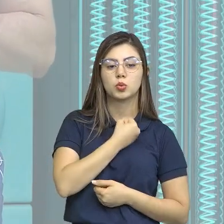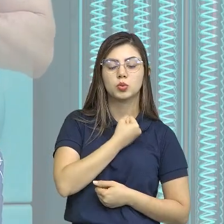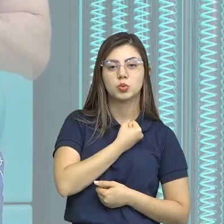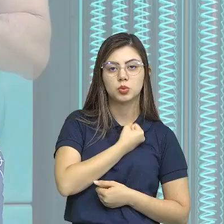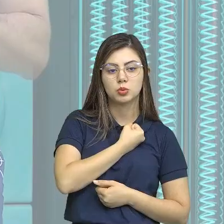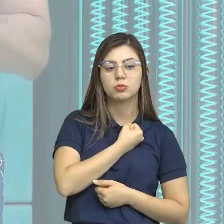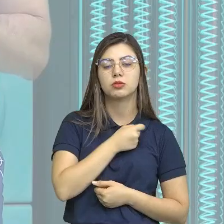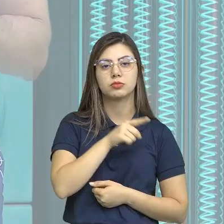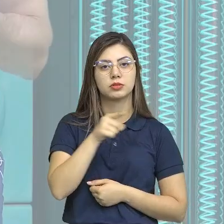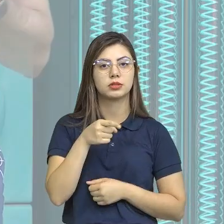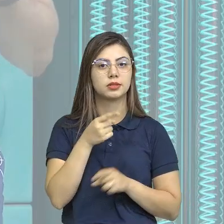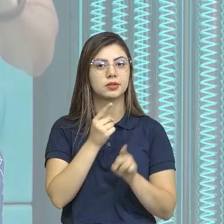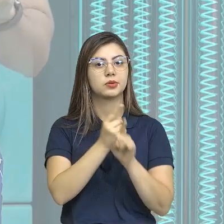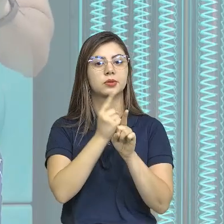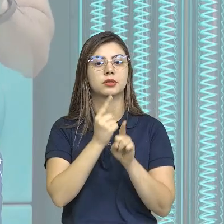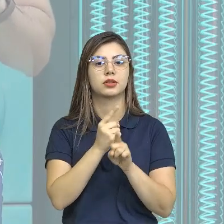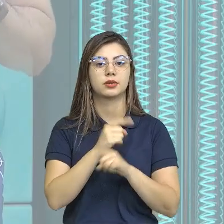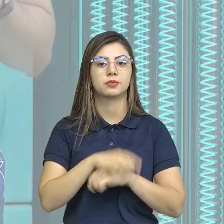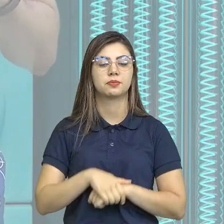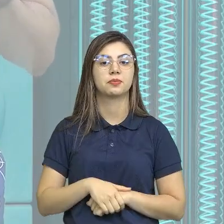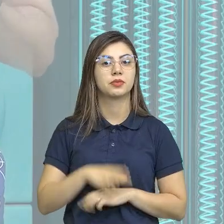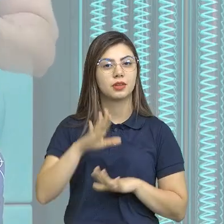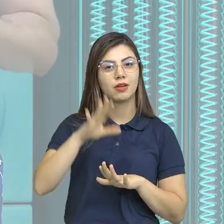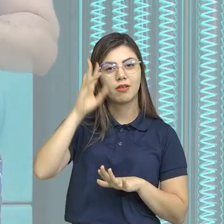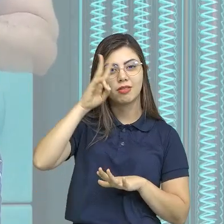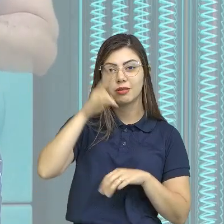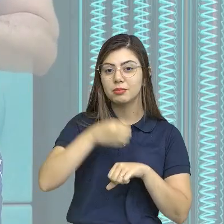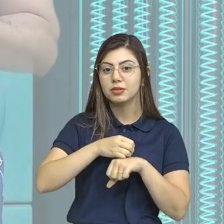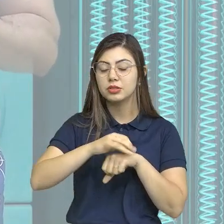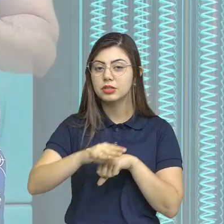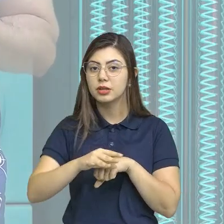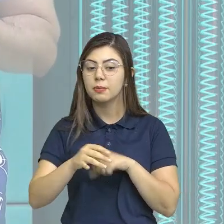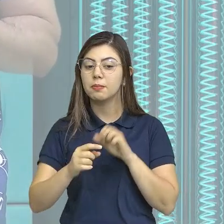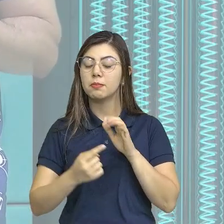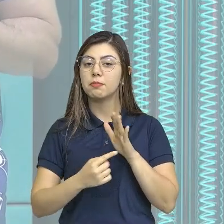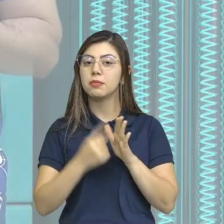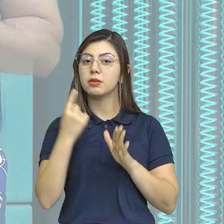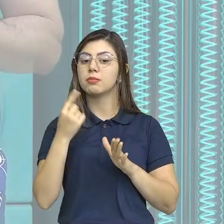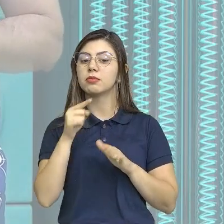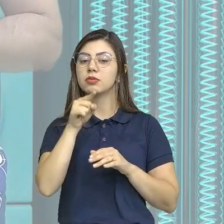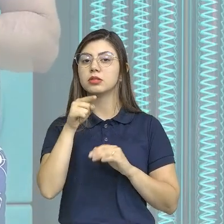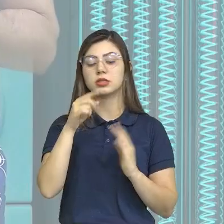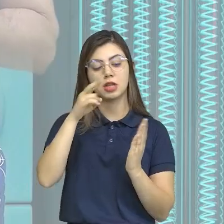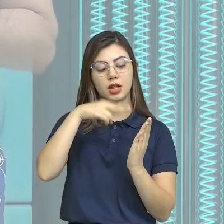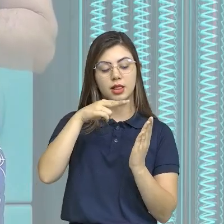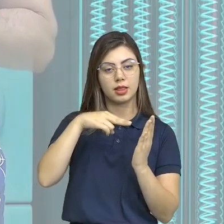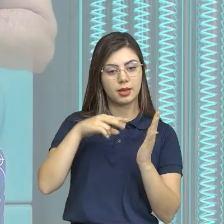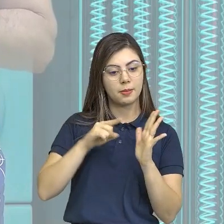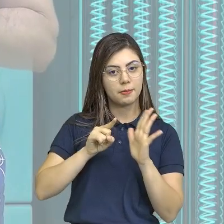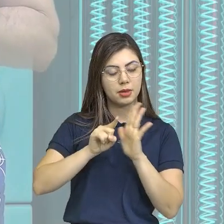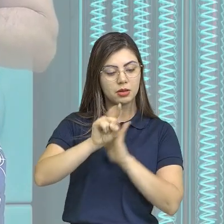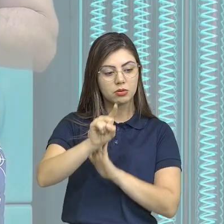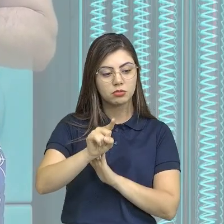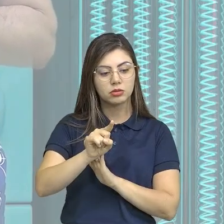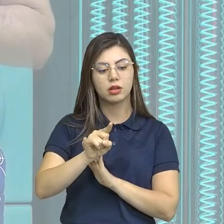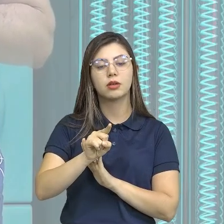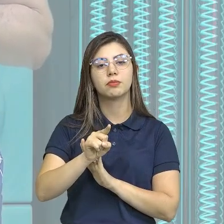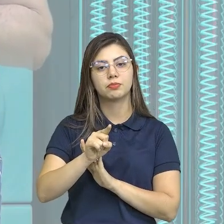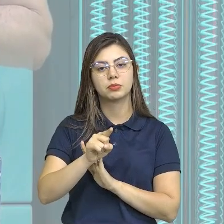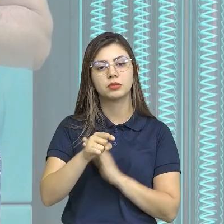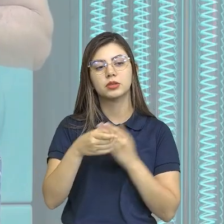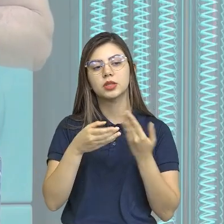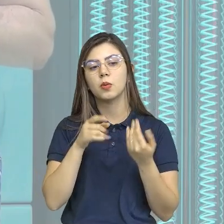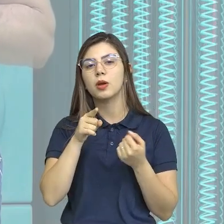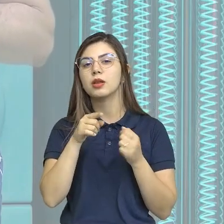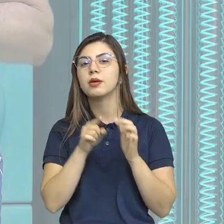específica. Nesse caso, eu volto naquela dica. Leia primeiro a pergunta relacionada a esse texto e veja se é uma leitura, uma pergunta